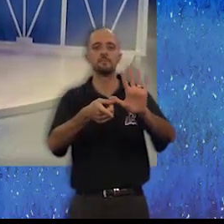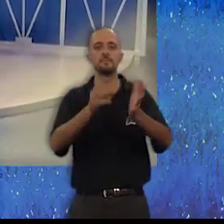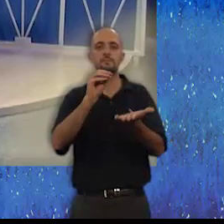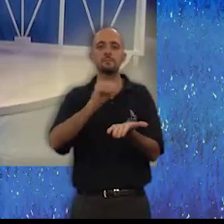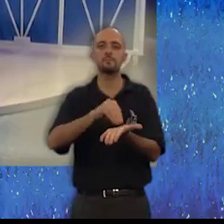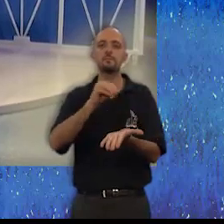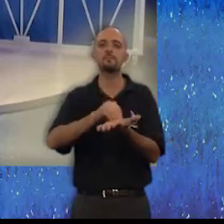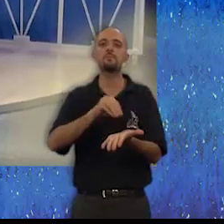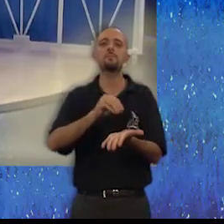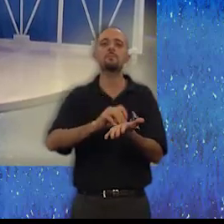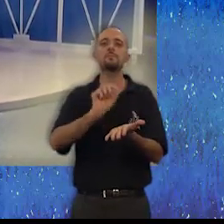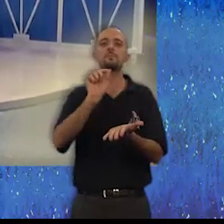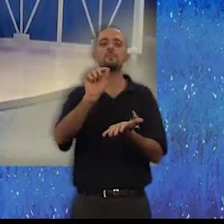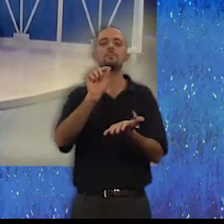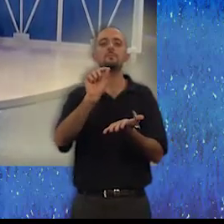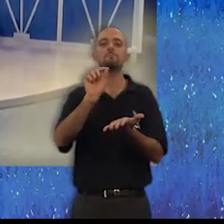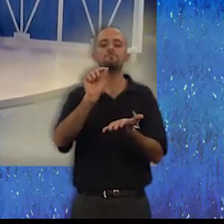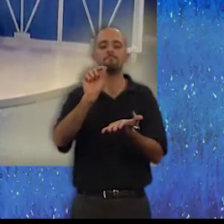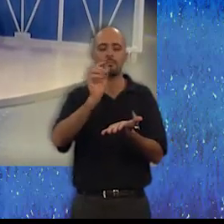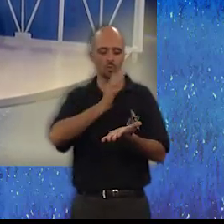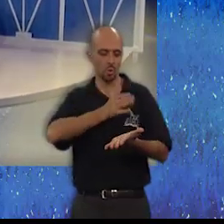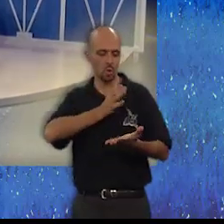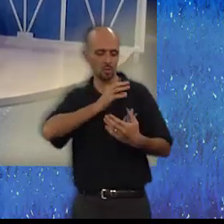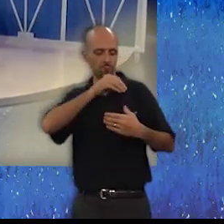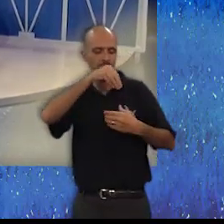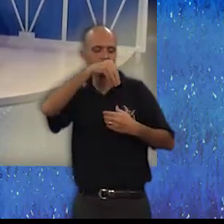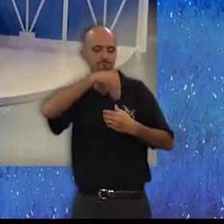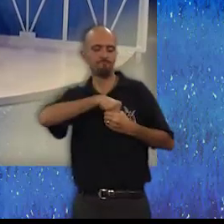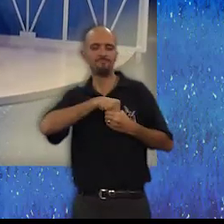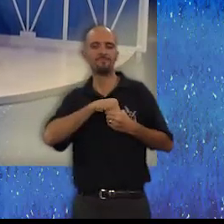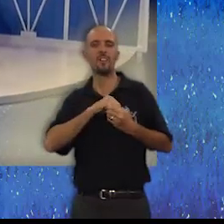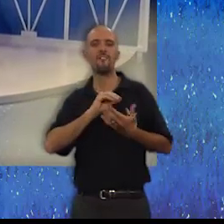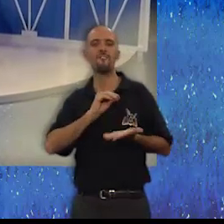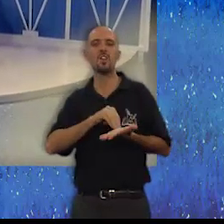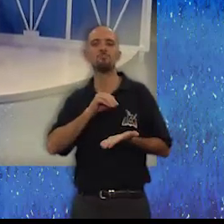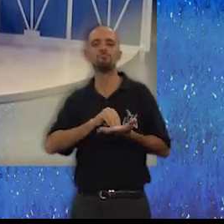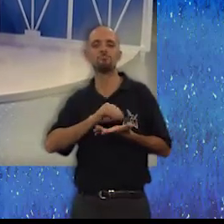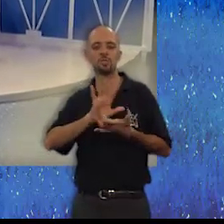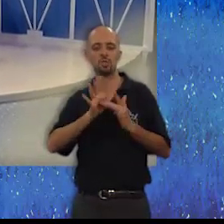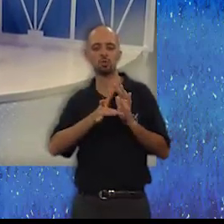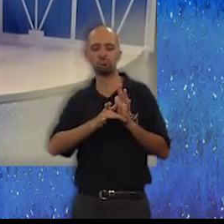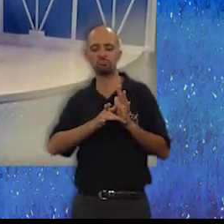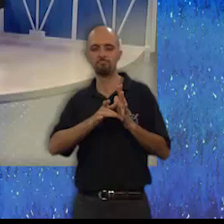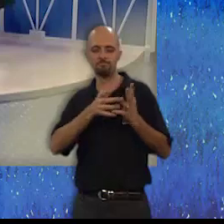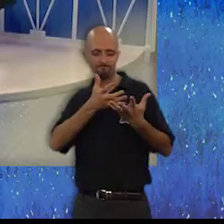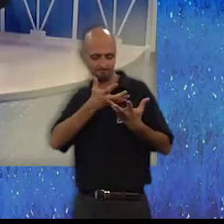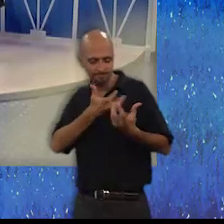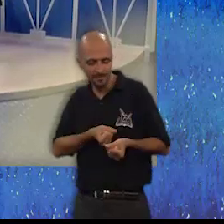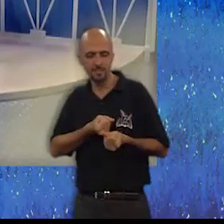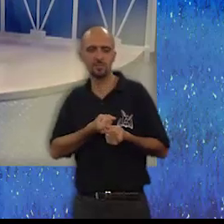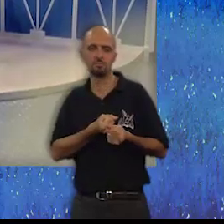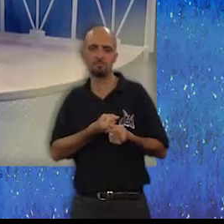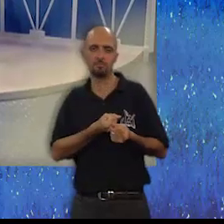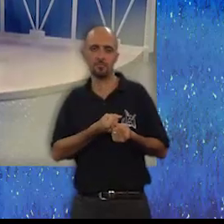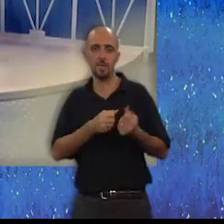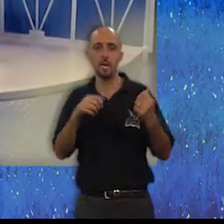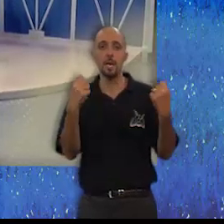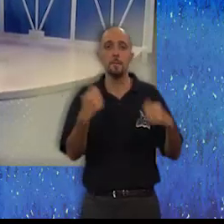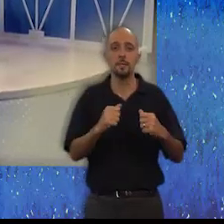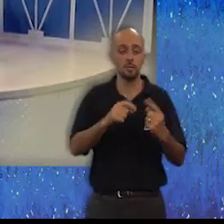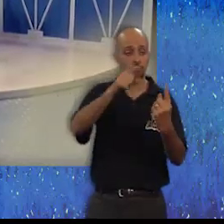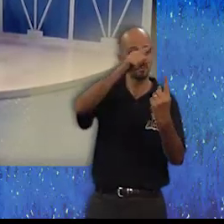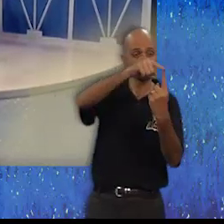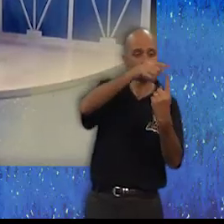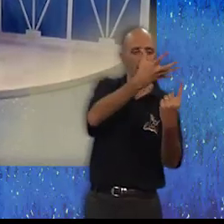coração é vazio e não está totalmente correto. Aceitar Jesus e não aceitar os